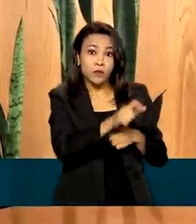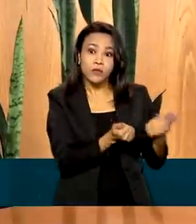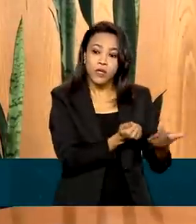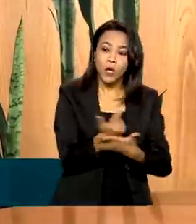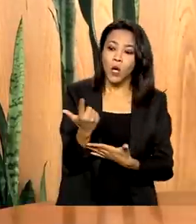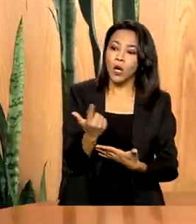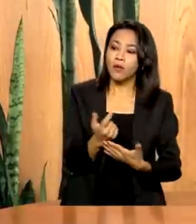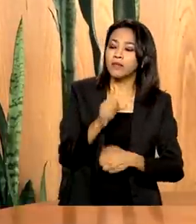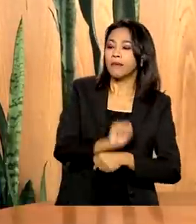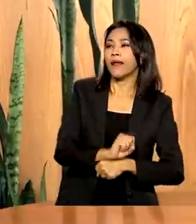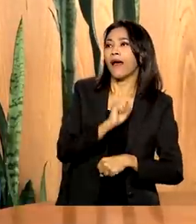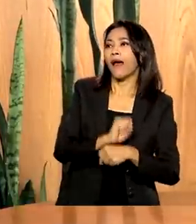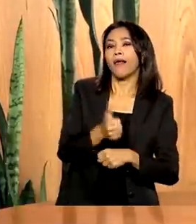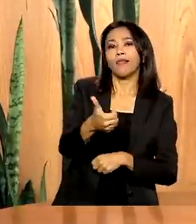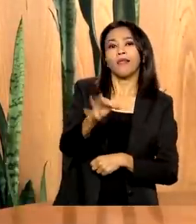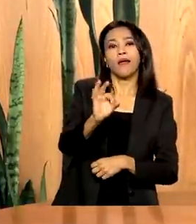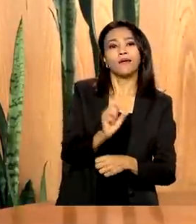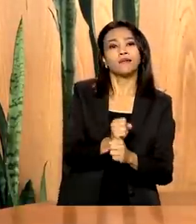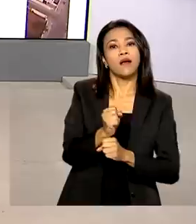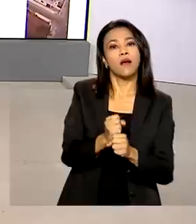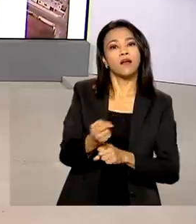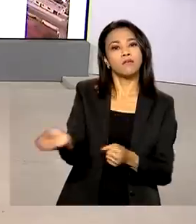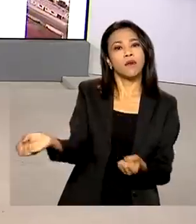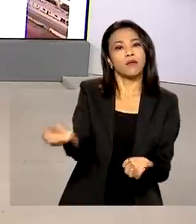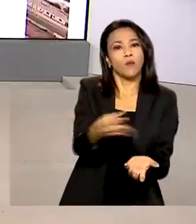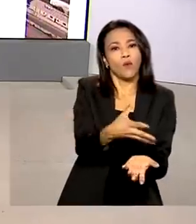esperando 10 anos para um produto novo entrar.